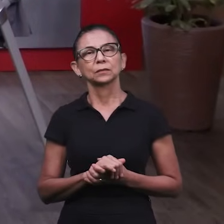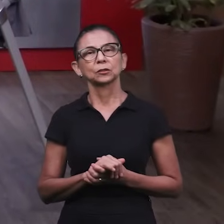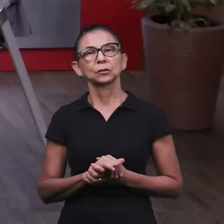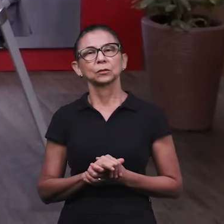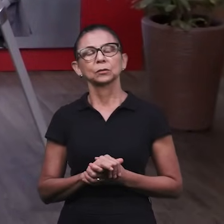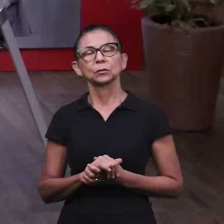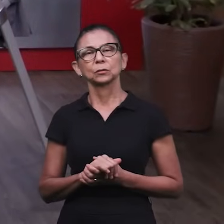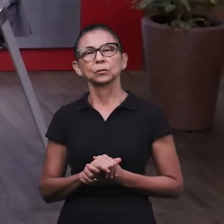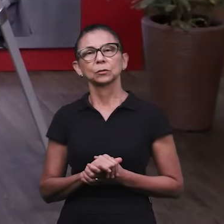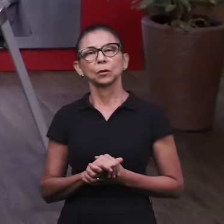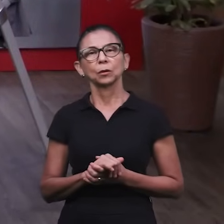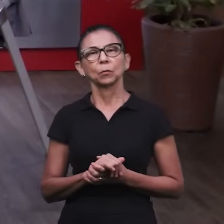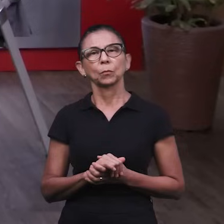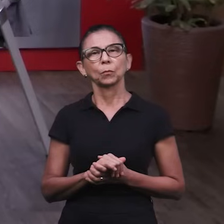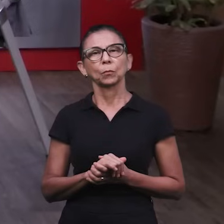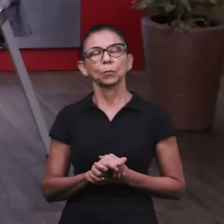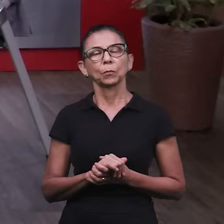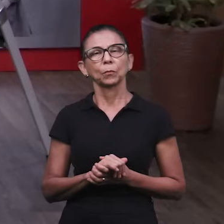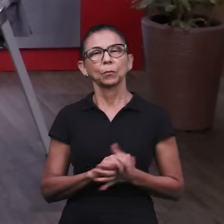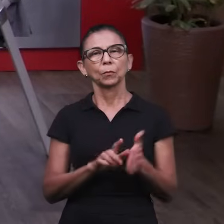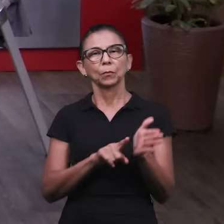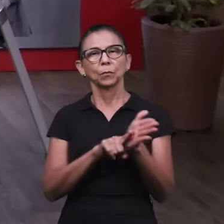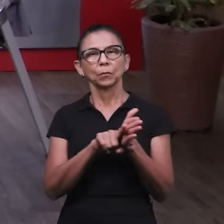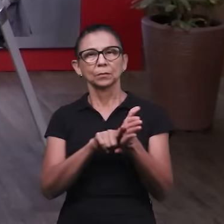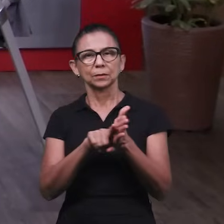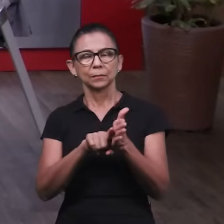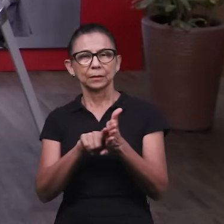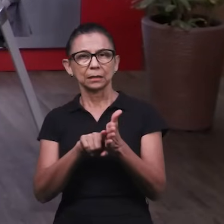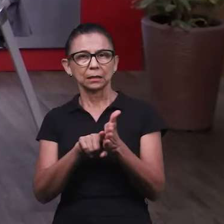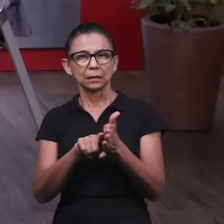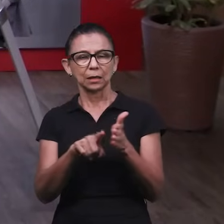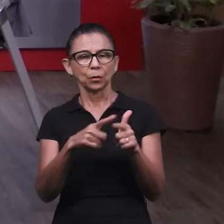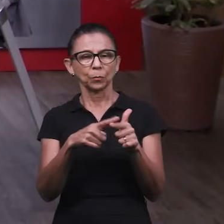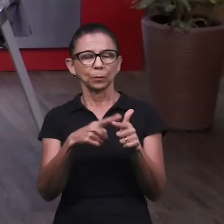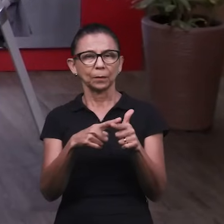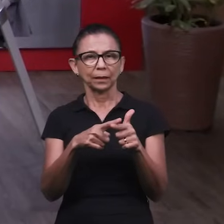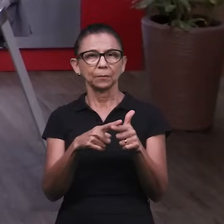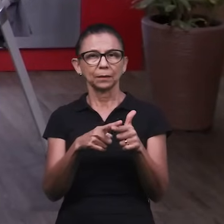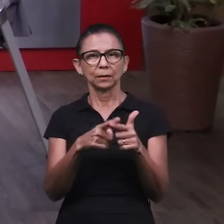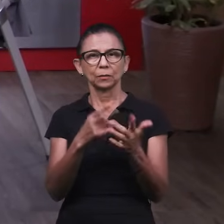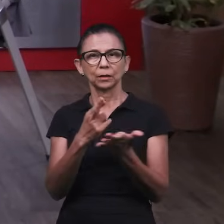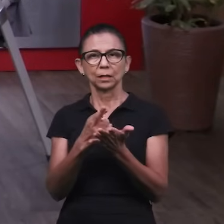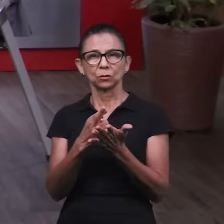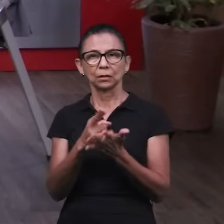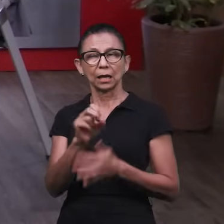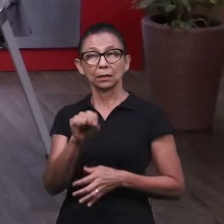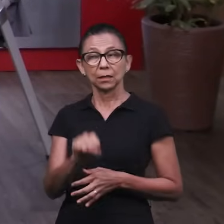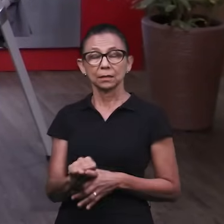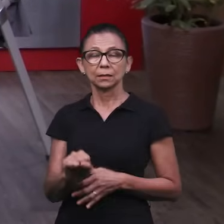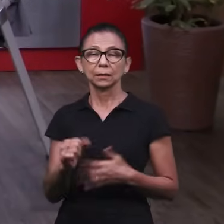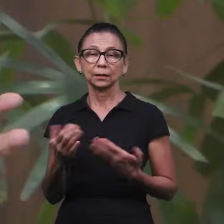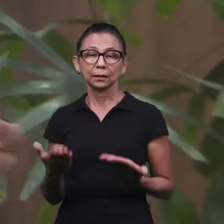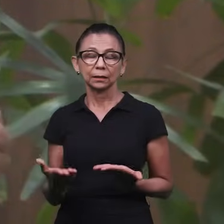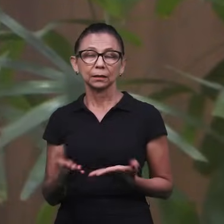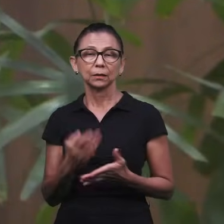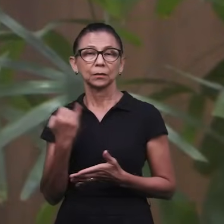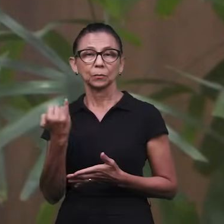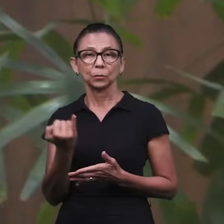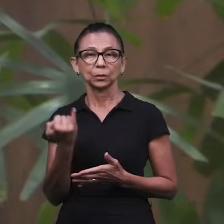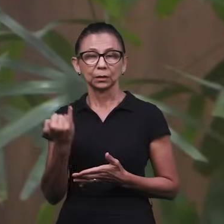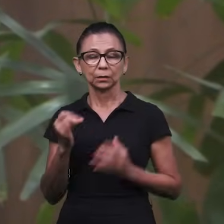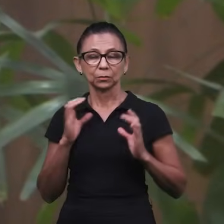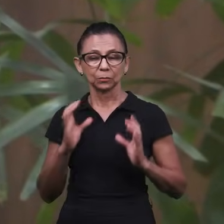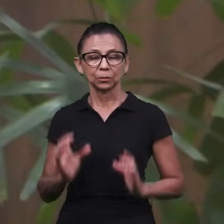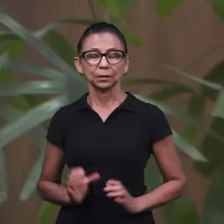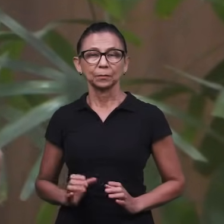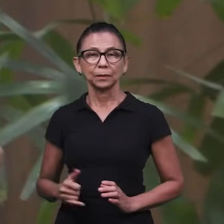exige que esses sintomas estejam presentes até os 12 anos. Né? Então, quanto antes. Por quê? Porque ele vai para a escola. São comportamentos